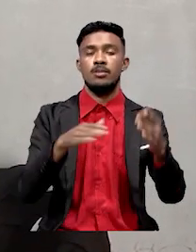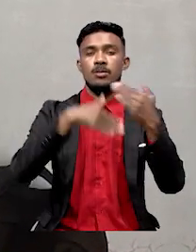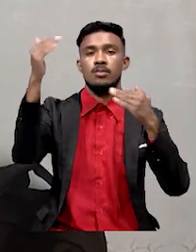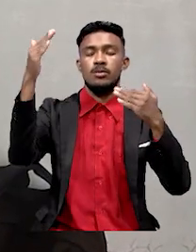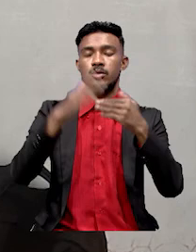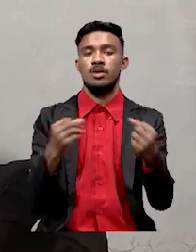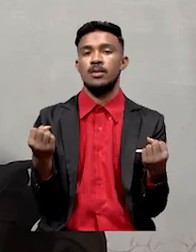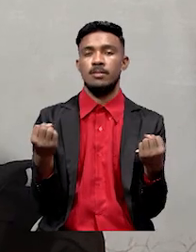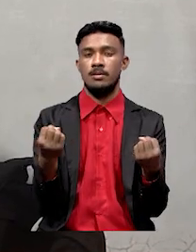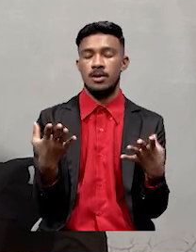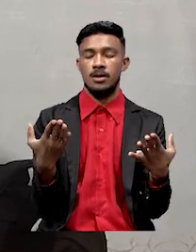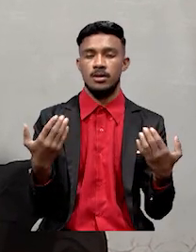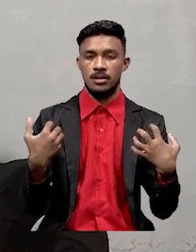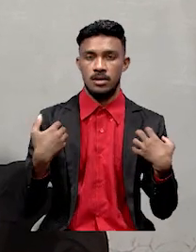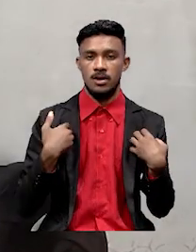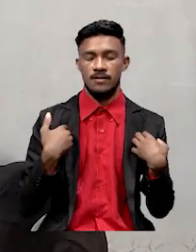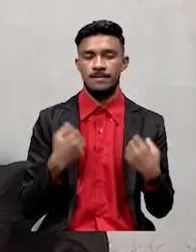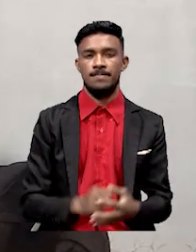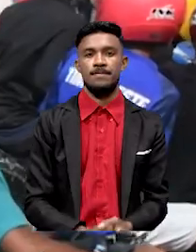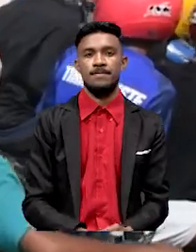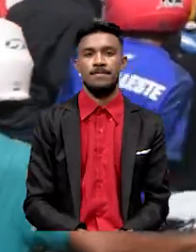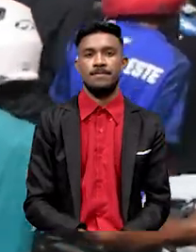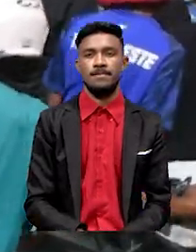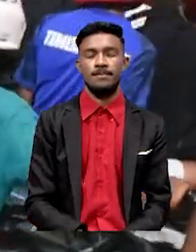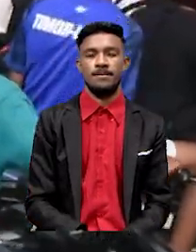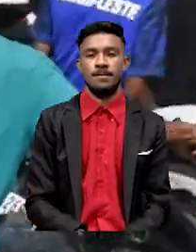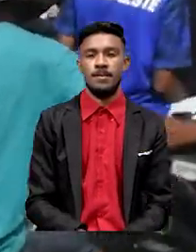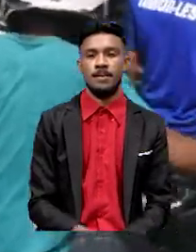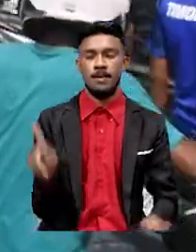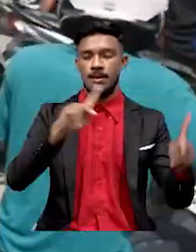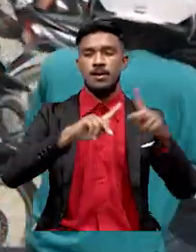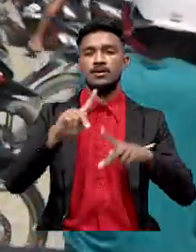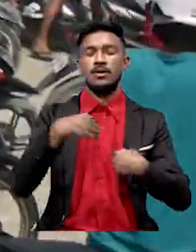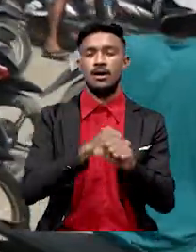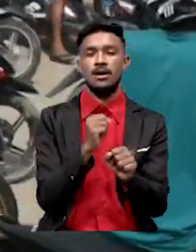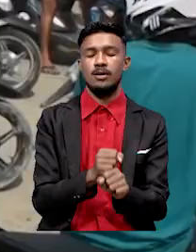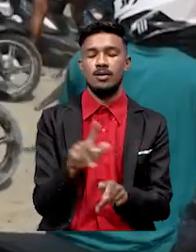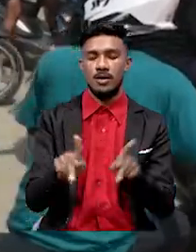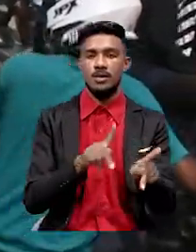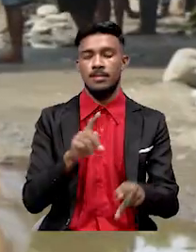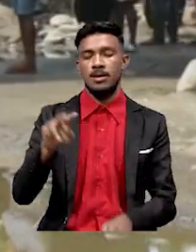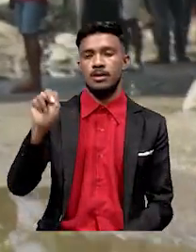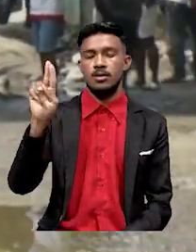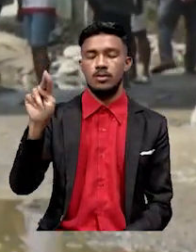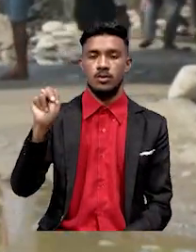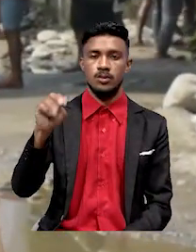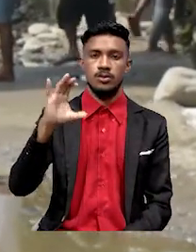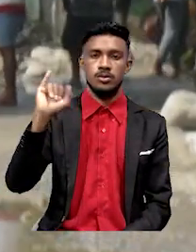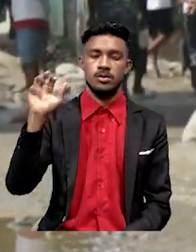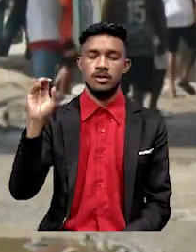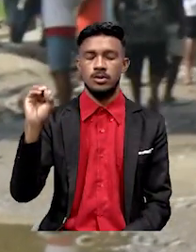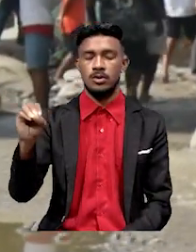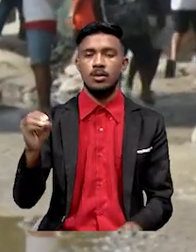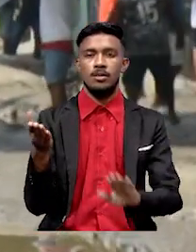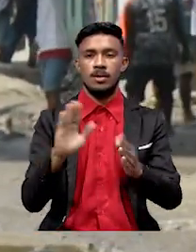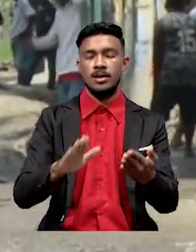risiko ba iya problema. Kaju homicidio resulta Nuncio Suarez mate iha domingo lorong tolulu fulan janeiro